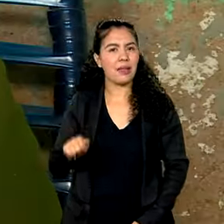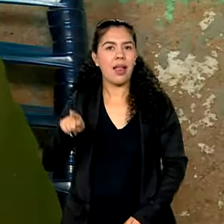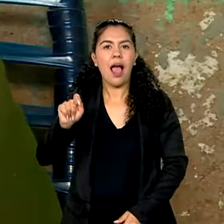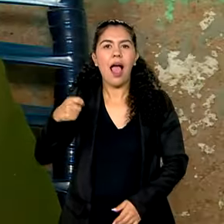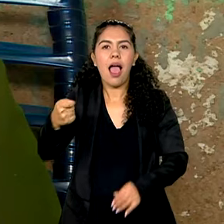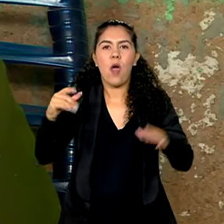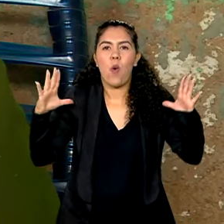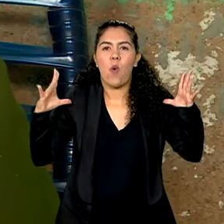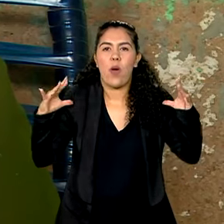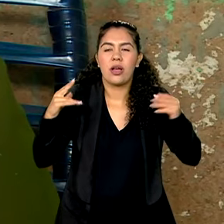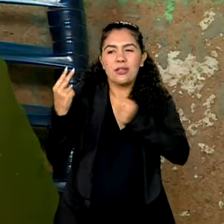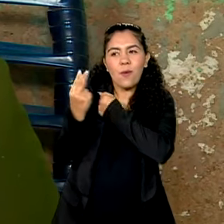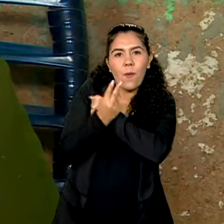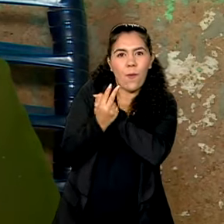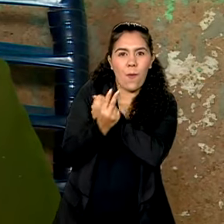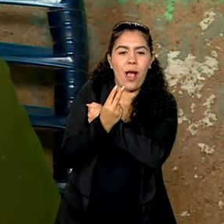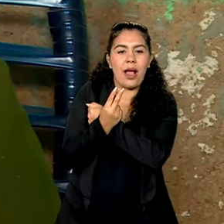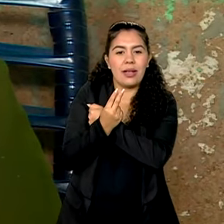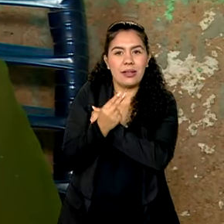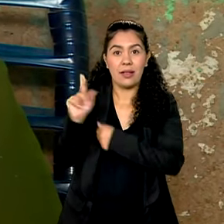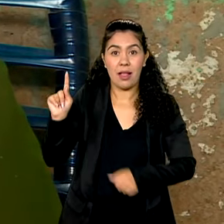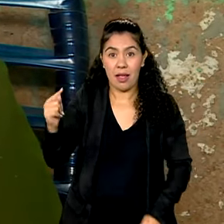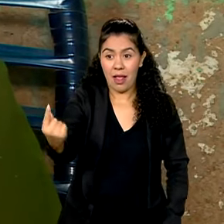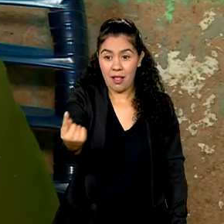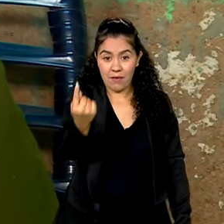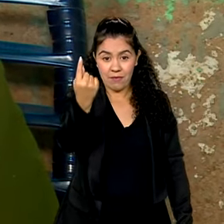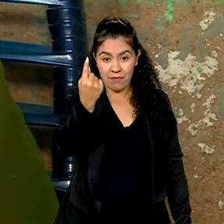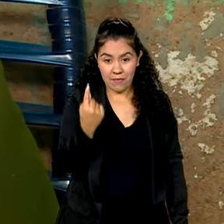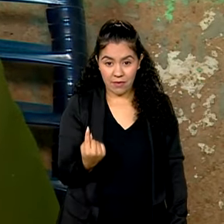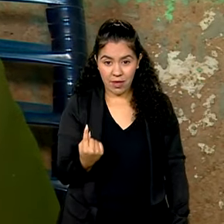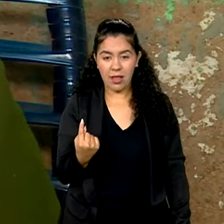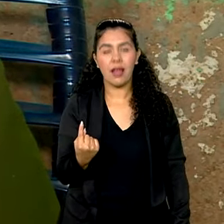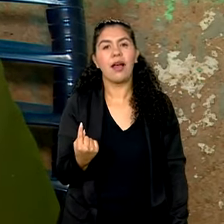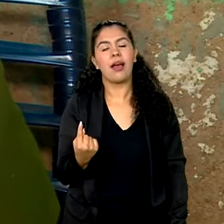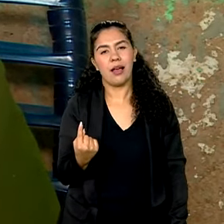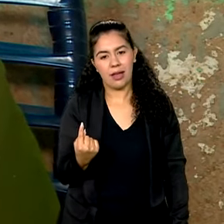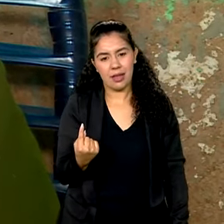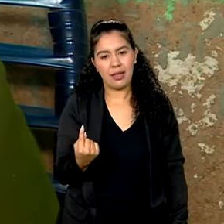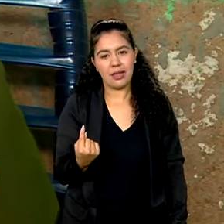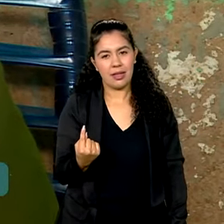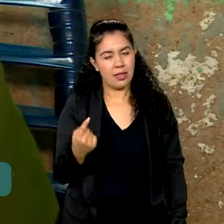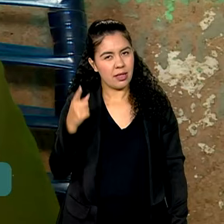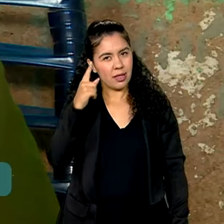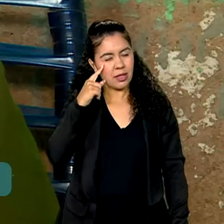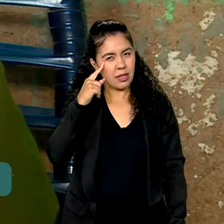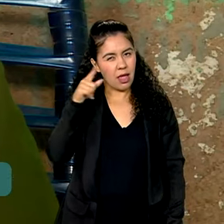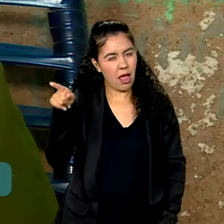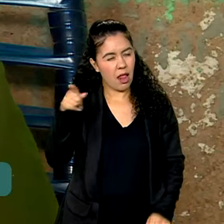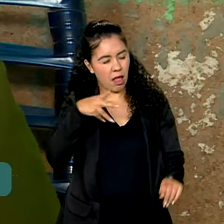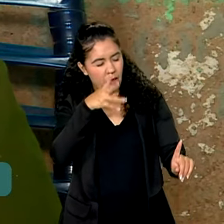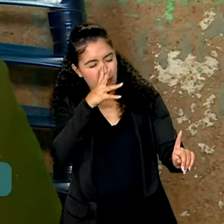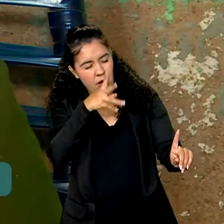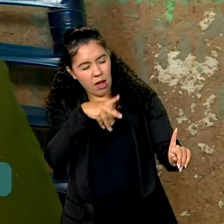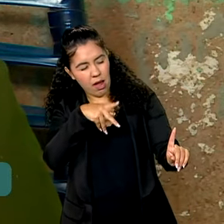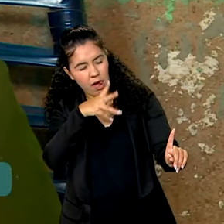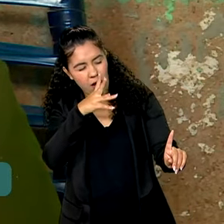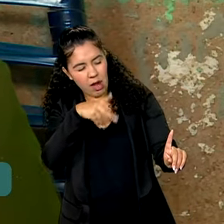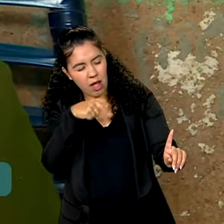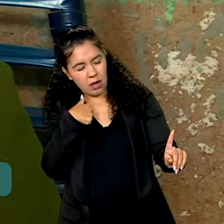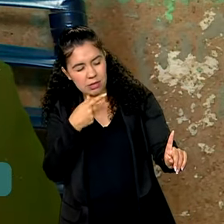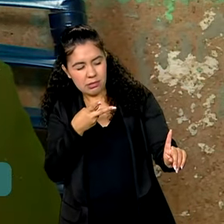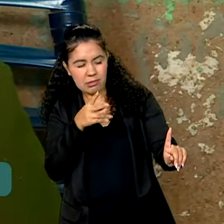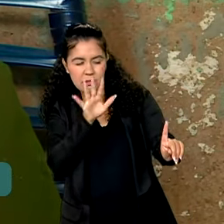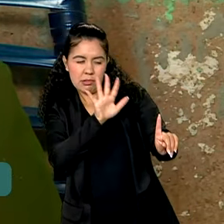guarda. Quando ela chega aqui, que ela repara tudo como é que tá,